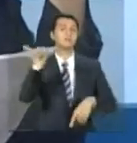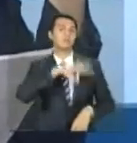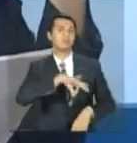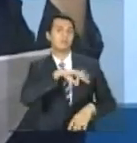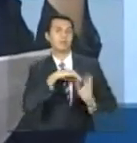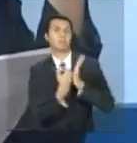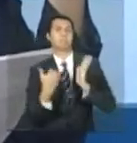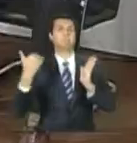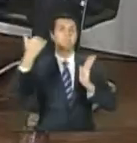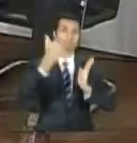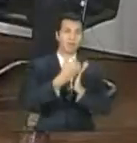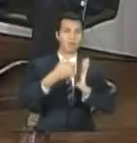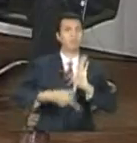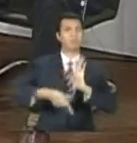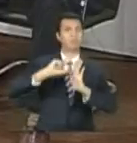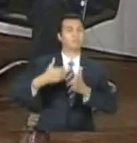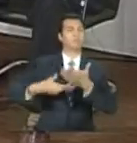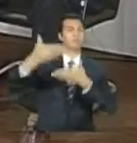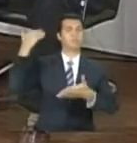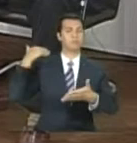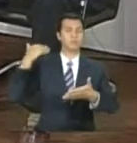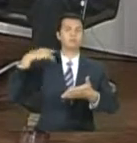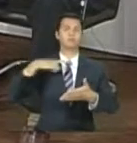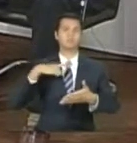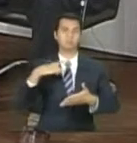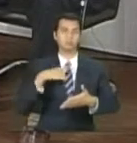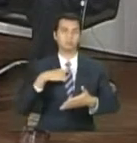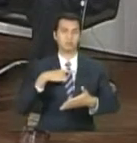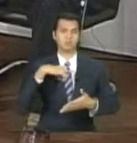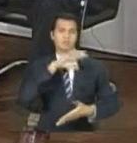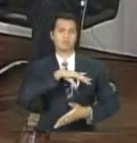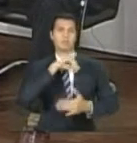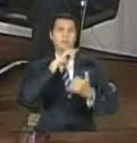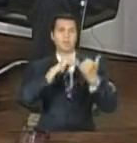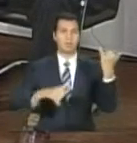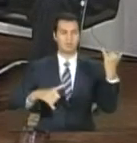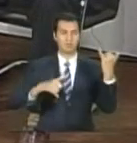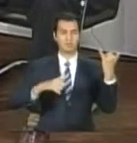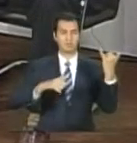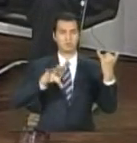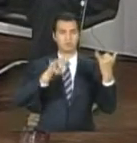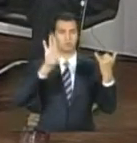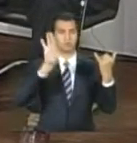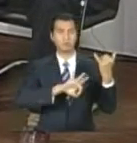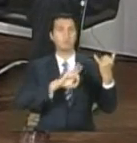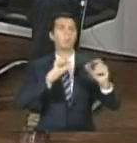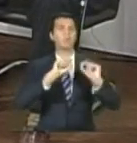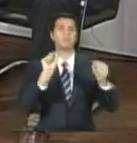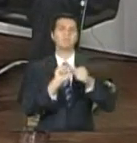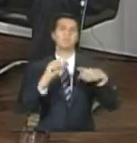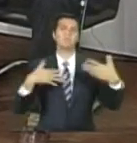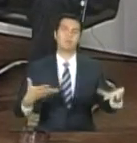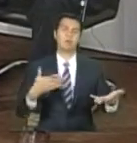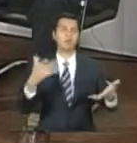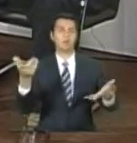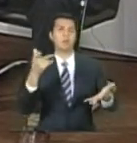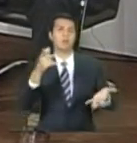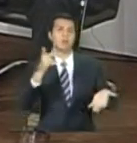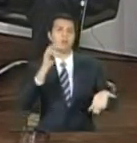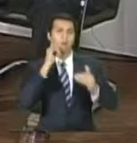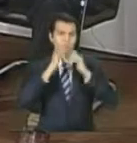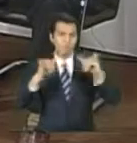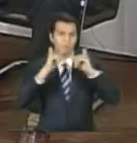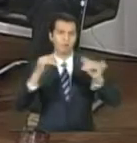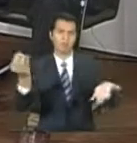alta que o perfil do cadastramento único, ou seja, maior que o meio salário mínimo per capita, o que se faz? Atualiza-se ou